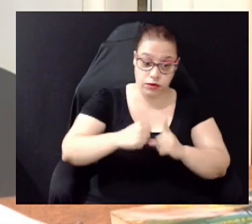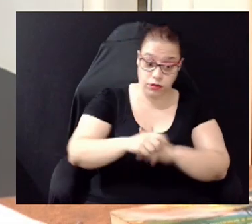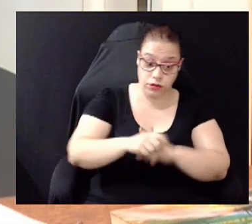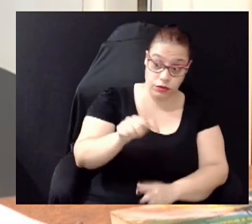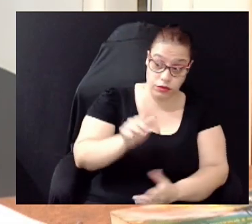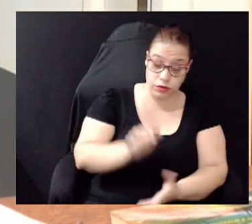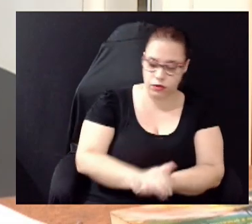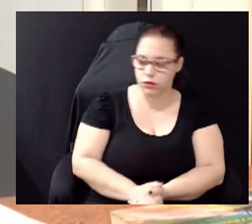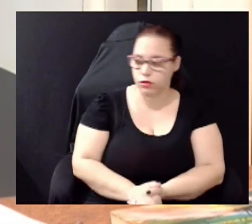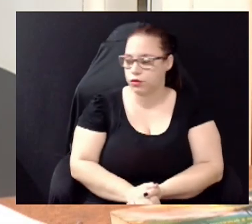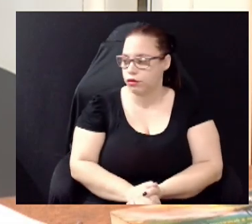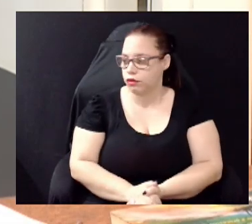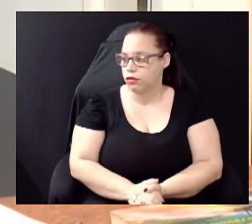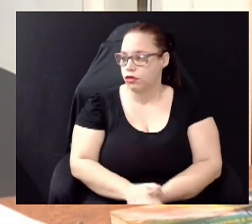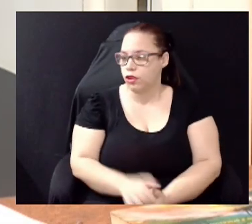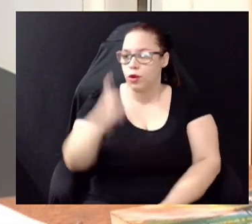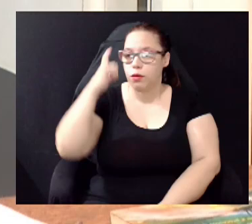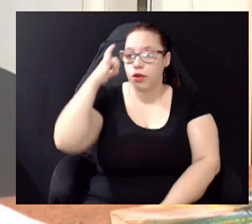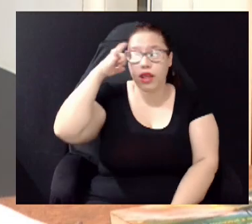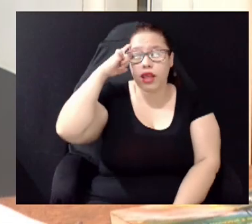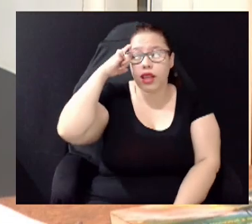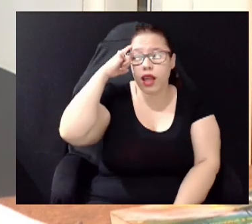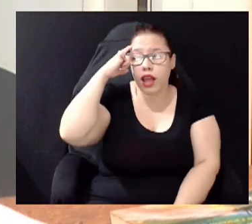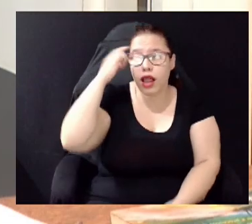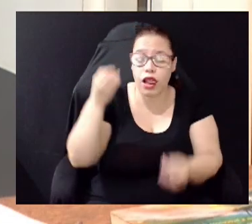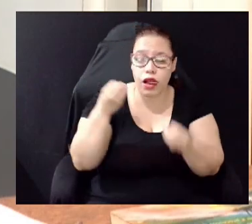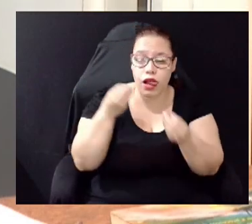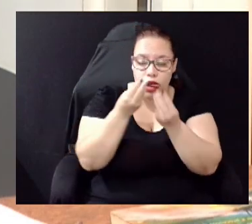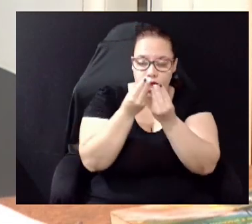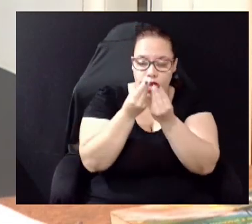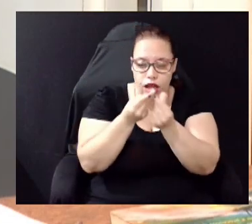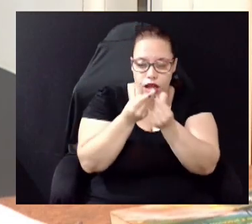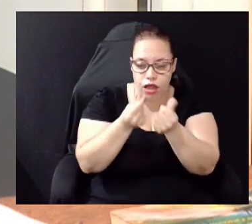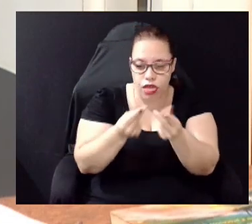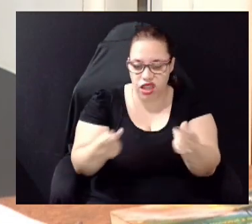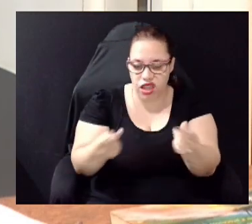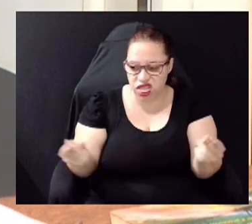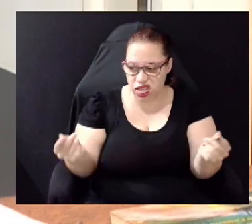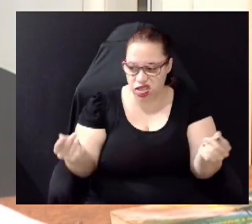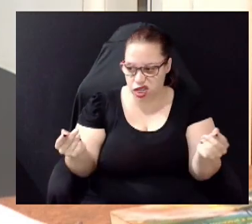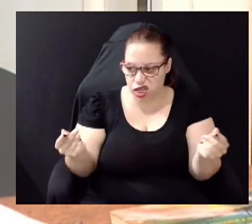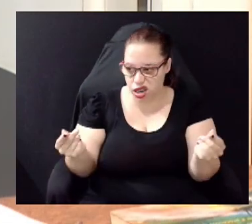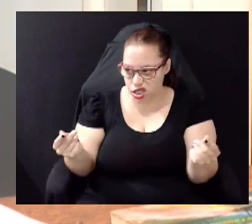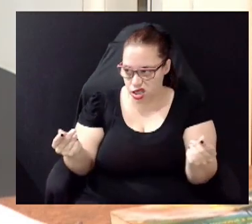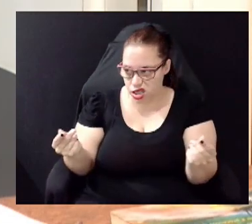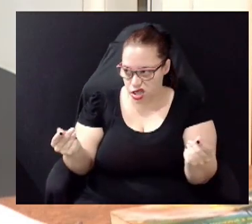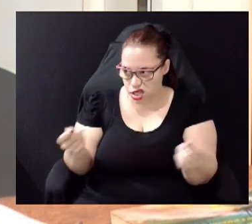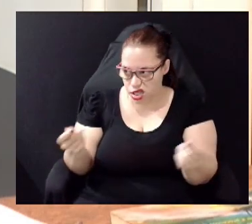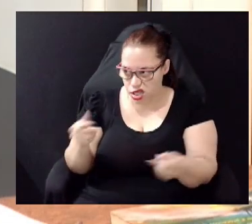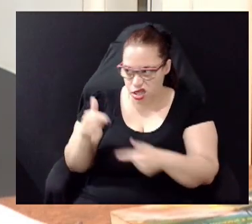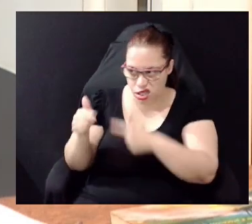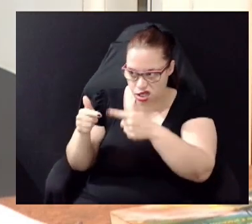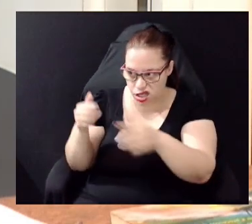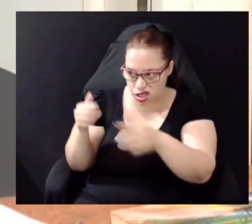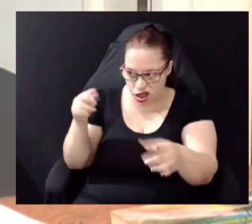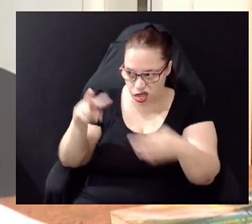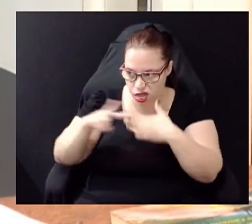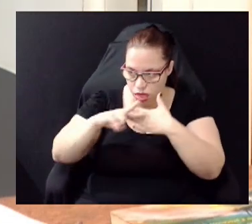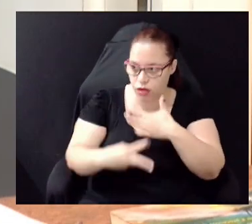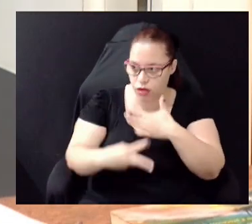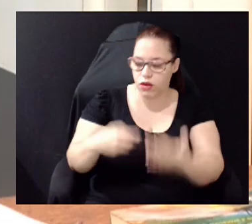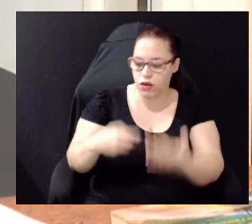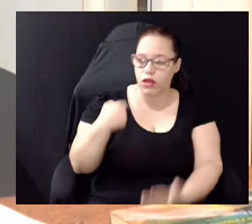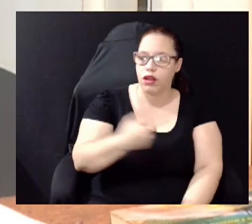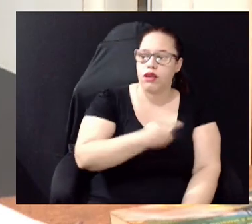assim, pensar como o sucateamento do trabalho, né, o liberalismo vão impactando a nossa vida, e quem está